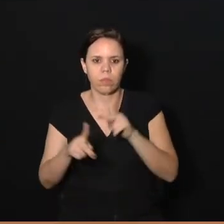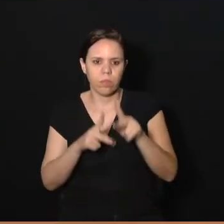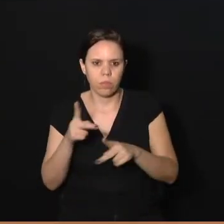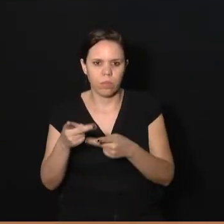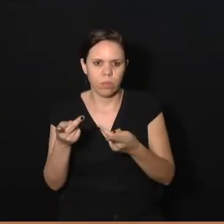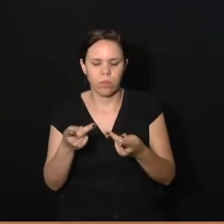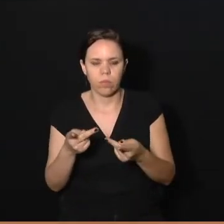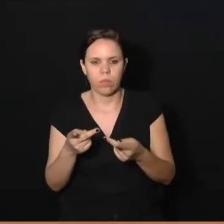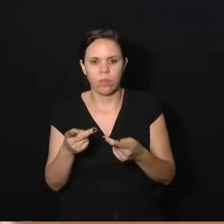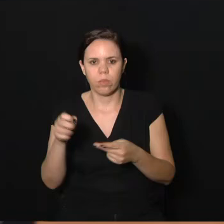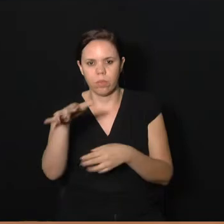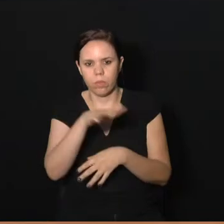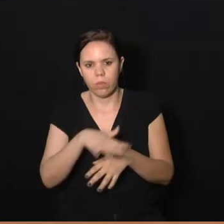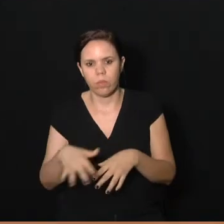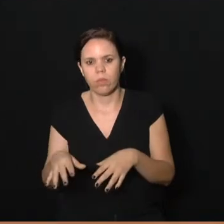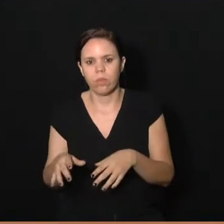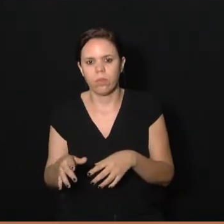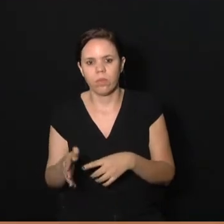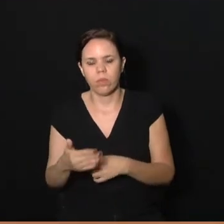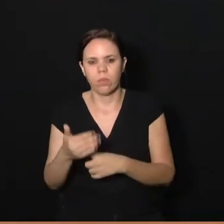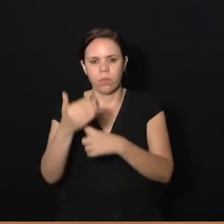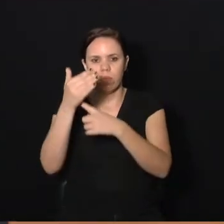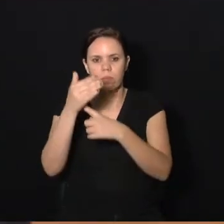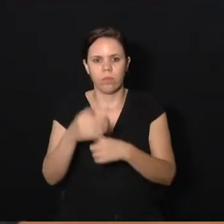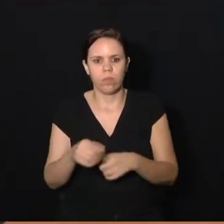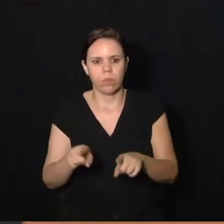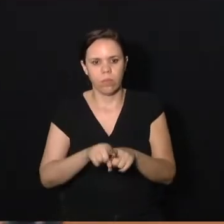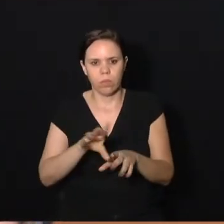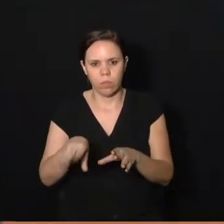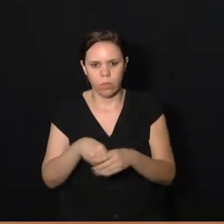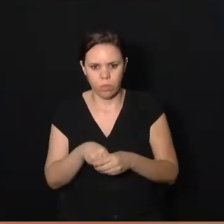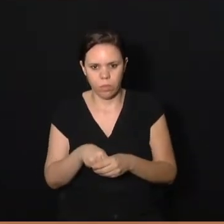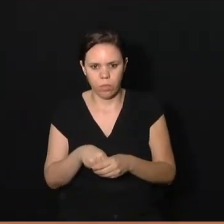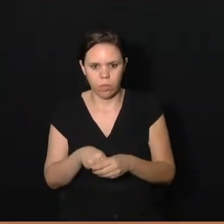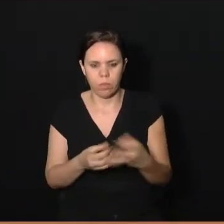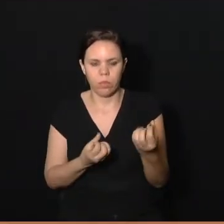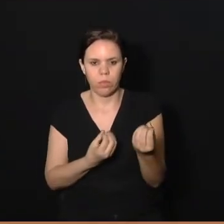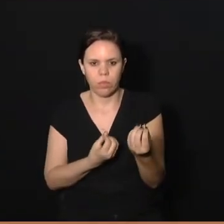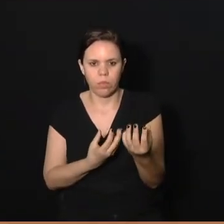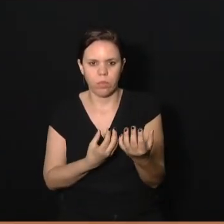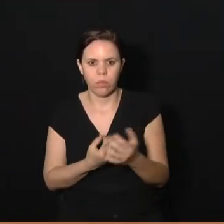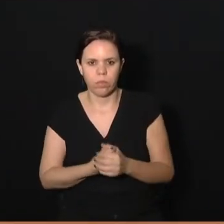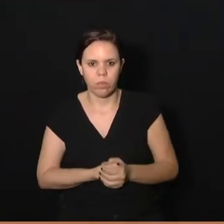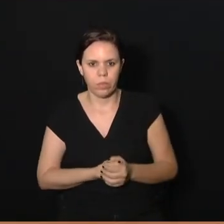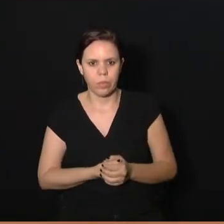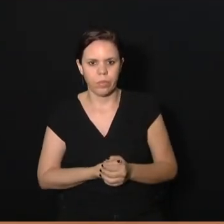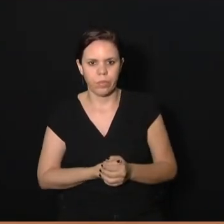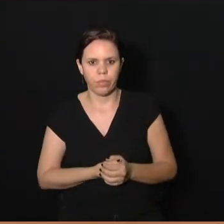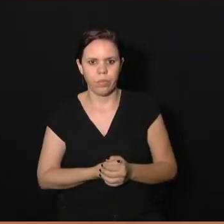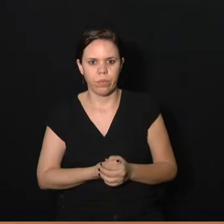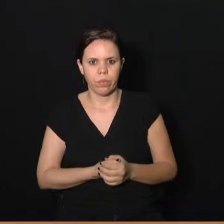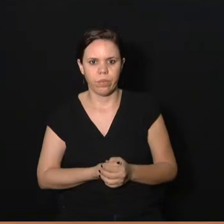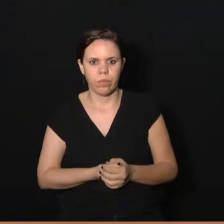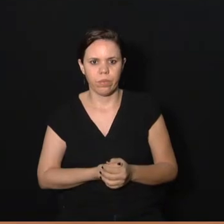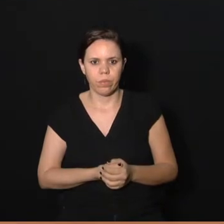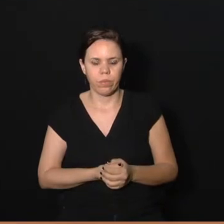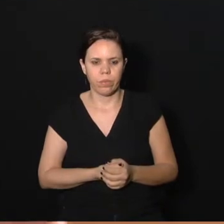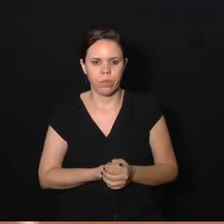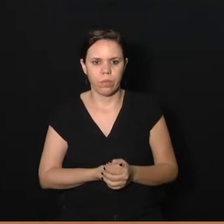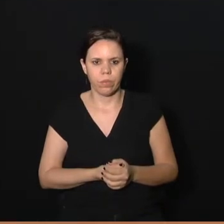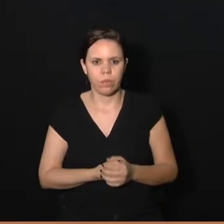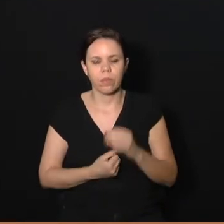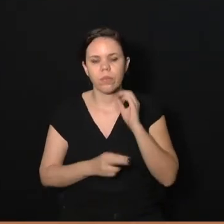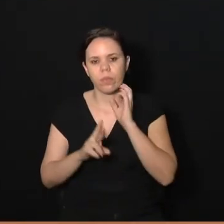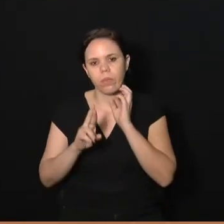dessas respectivas áreas que pudessem contribuir aí com as informações. E para que a Raquel